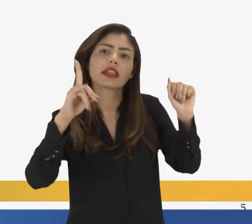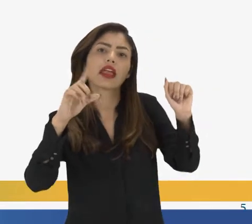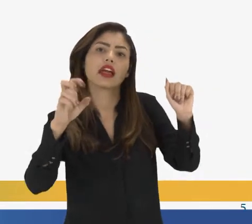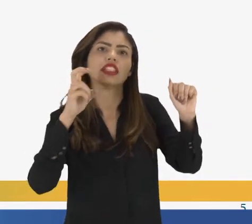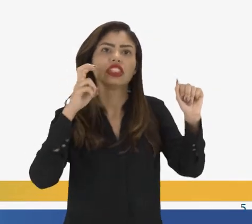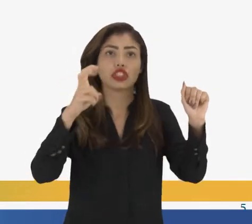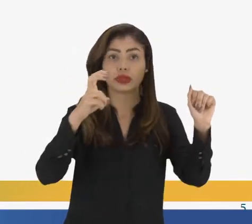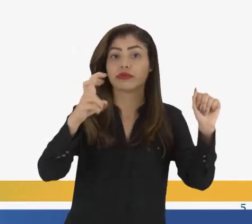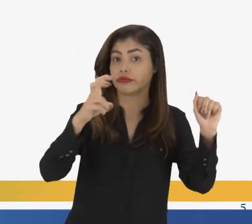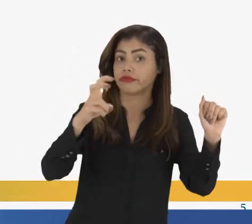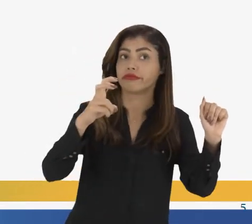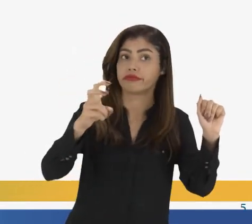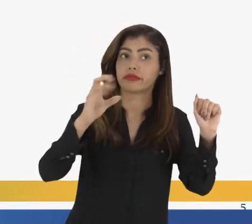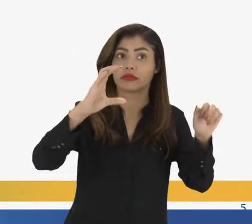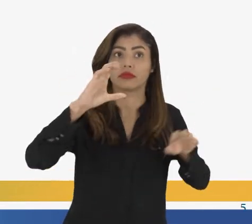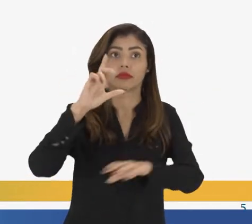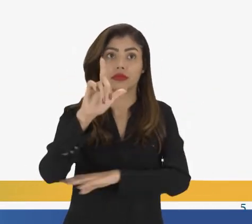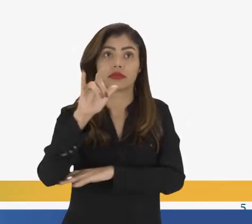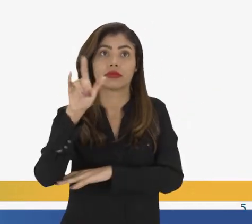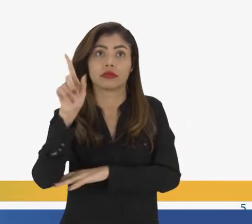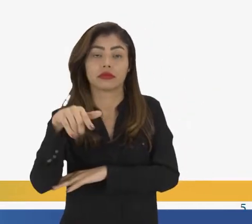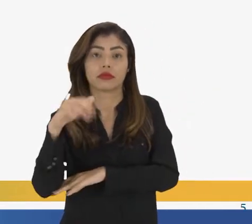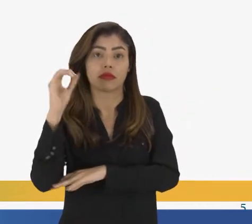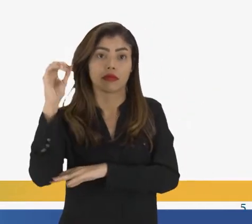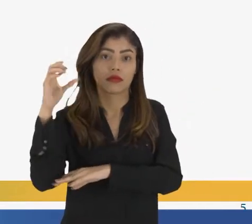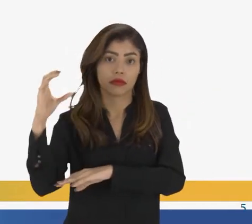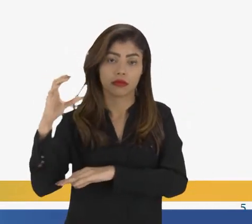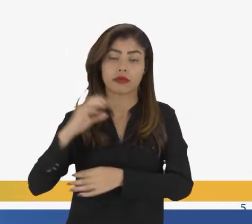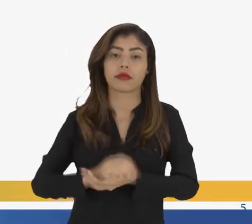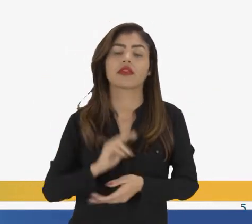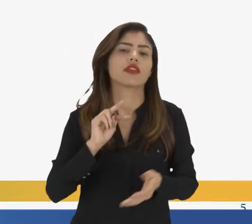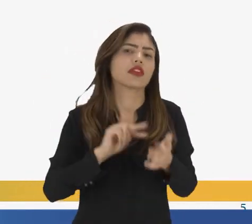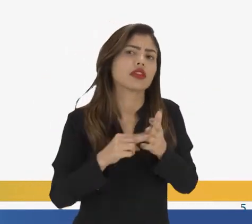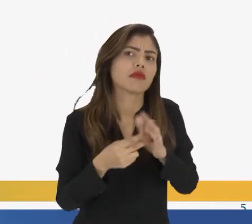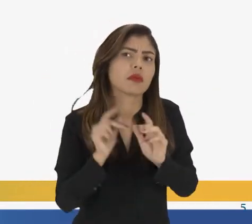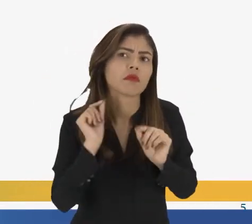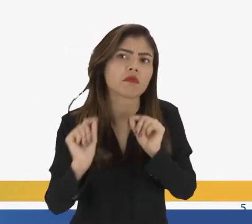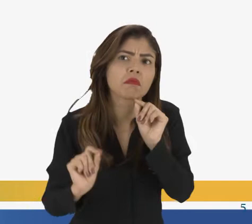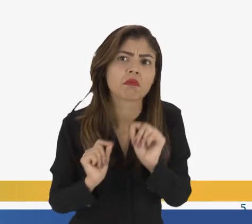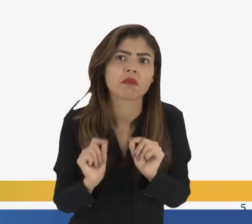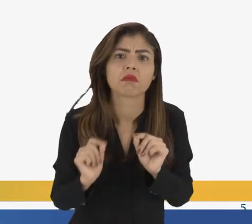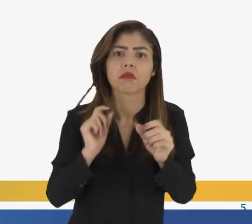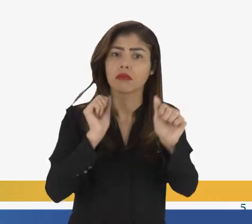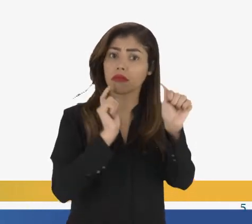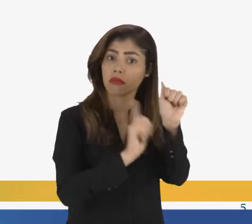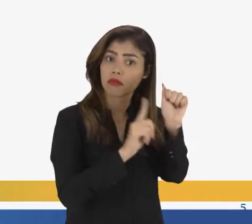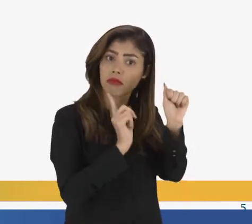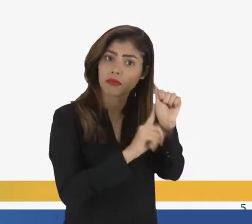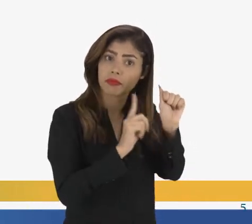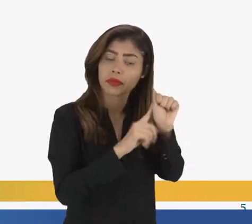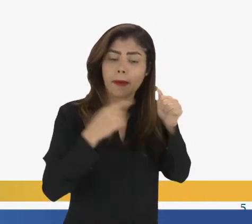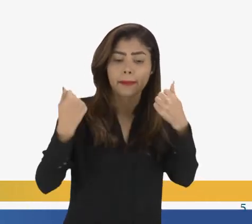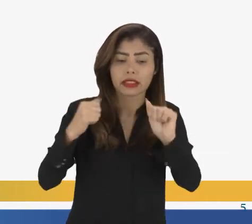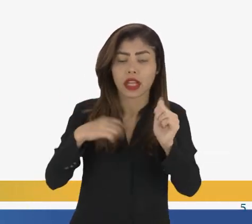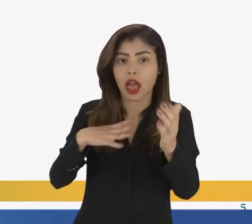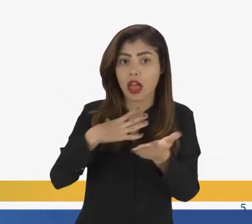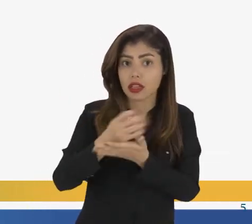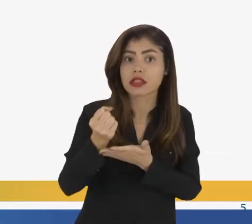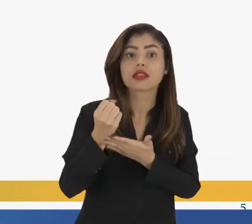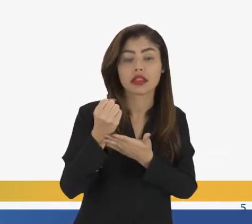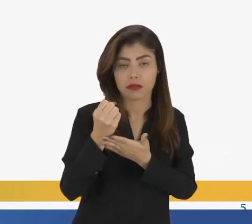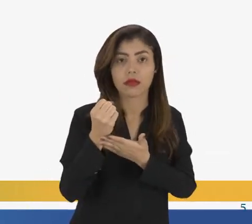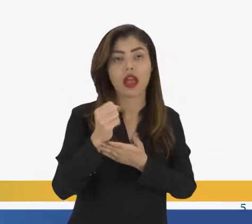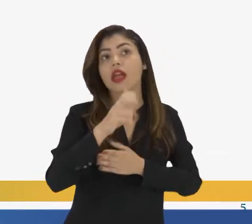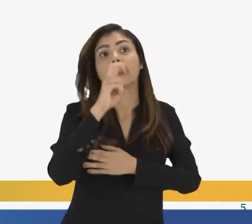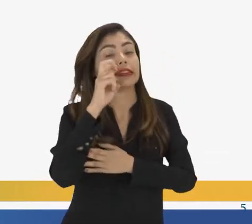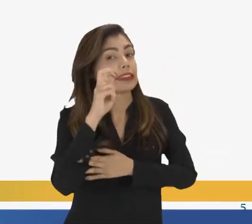5 calorias por grau Celsius. O que isso significa, pessoal? Que o cubo A precisa receber